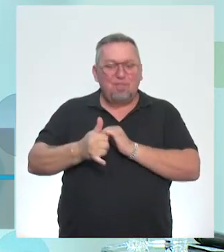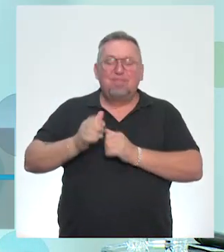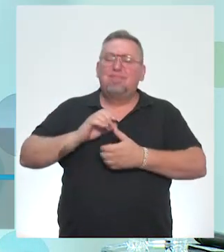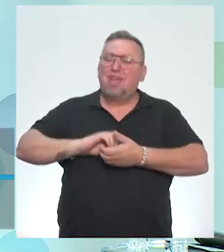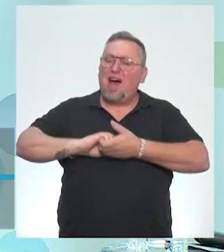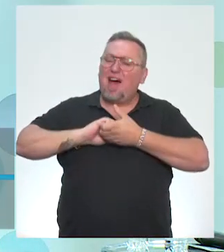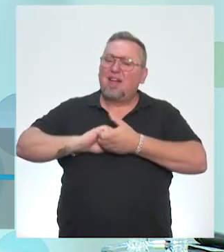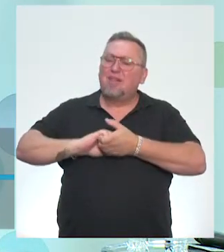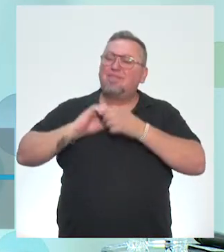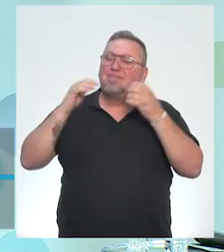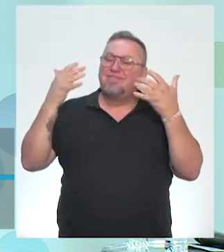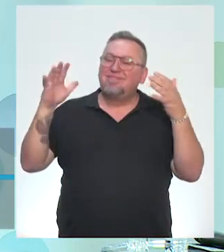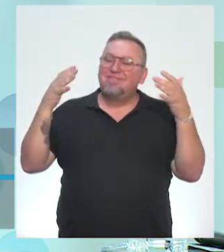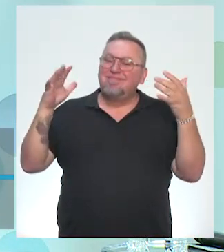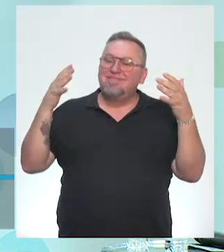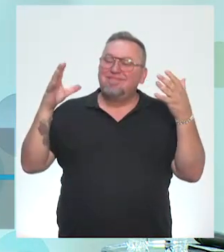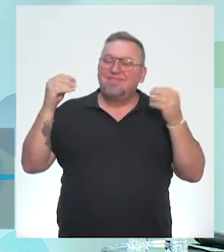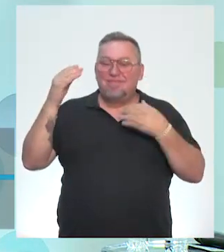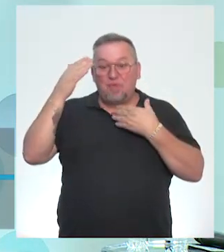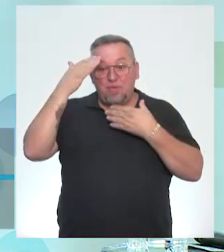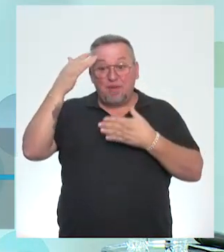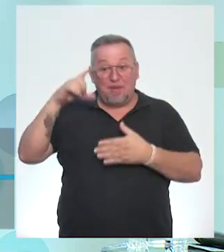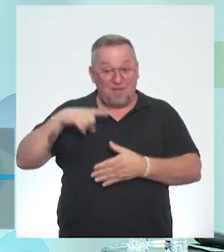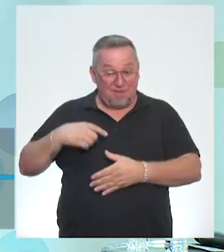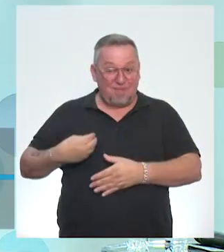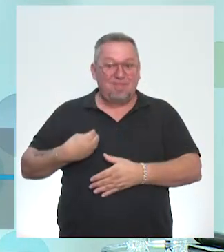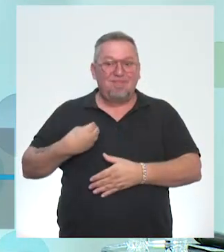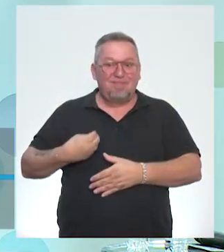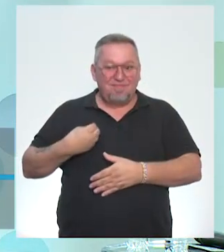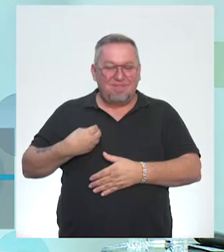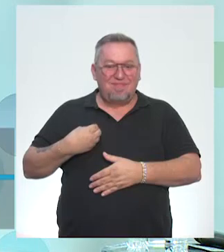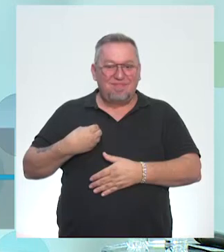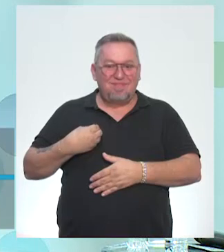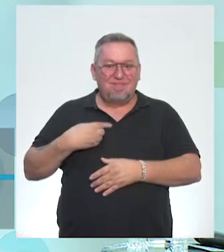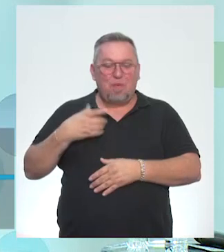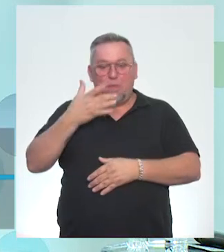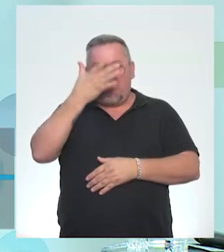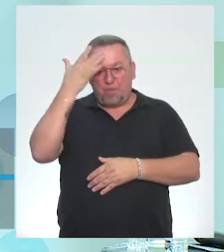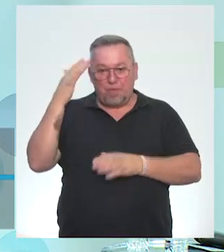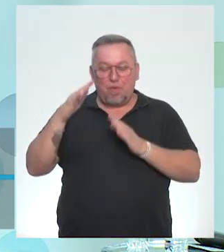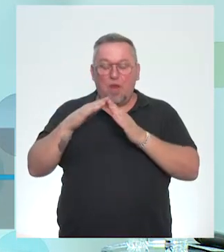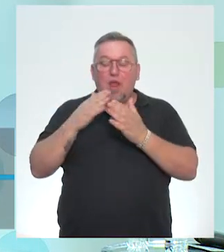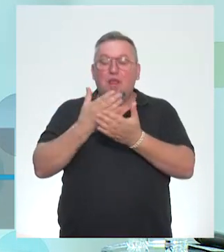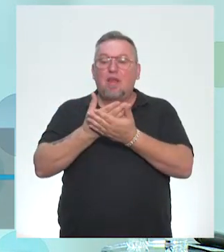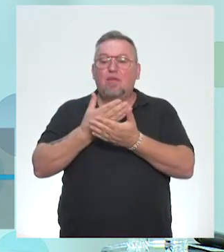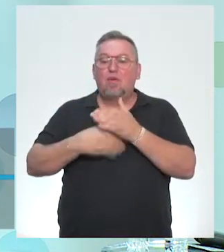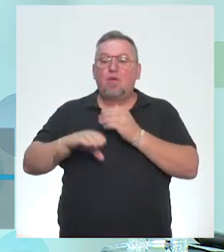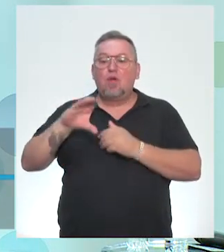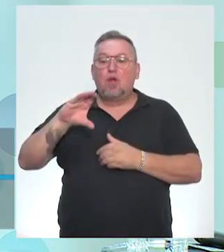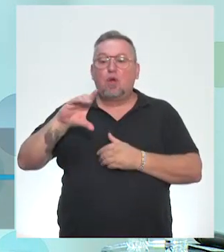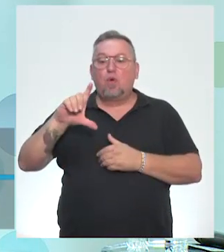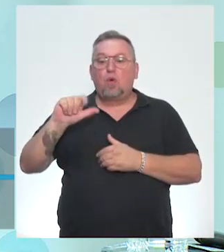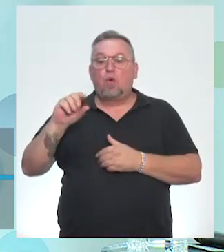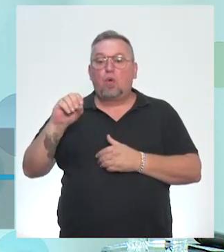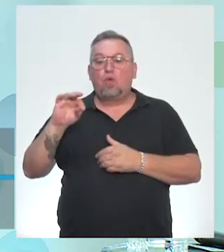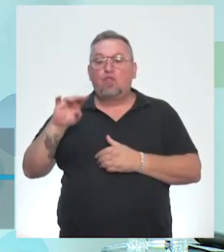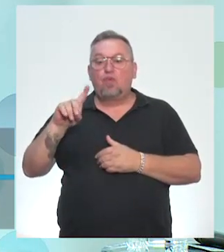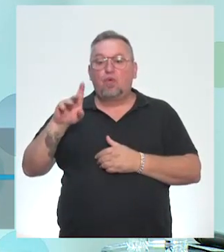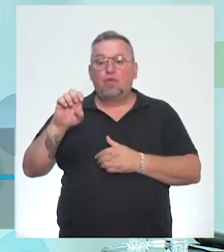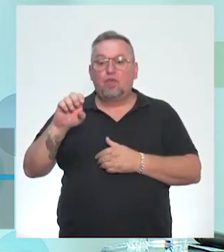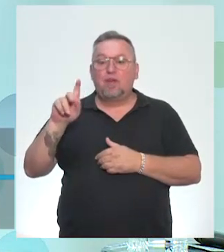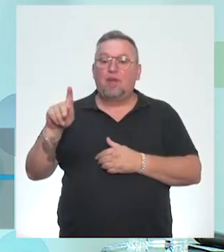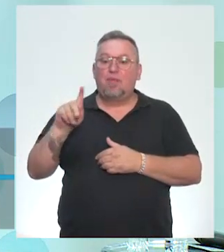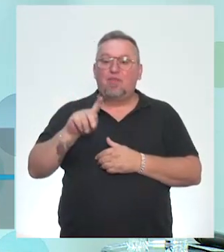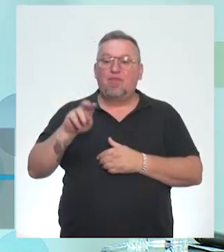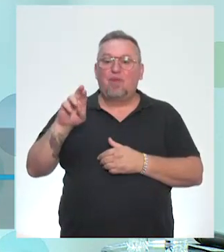parabéns antecipadamente, muito obrigado por estar aqui com a gente. Valeu, pessoal da escola Clotilde Aiello Rocha e também a professora